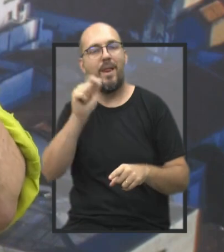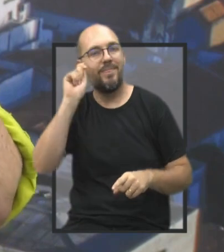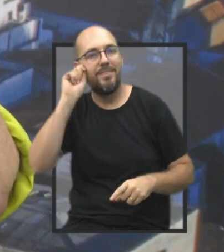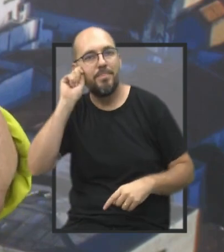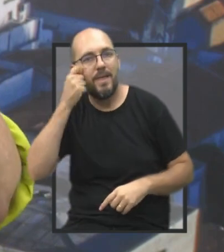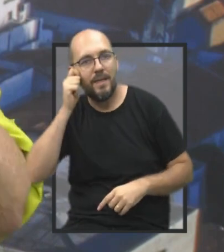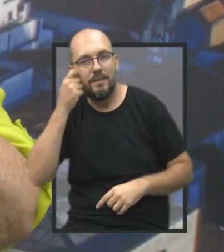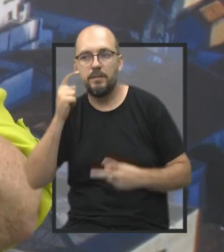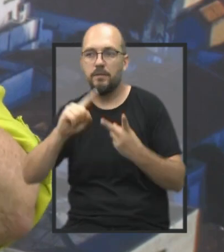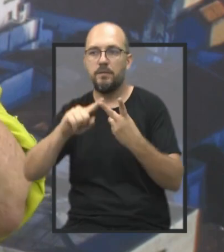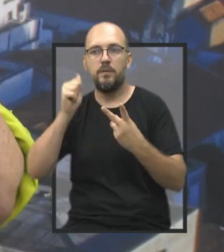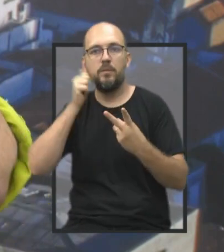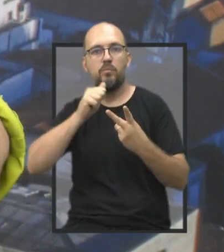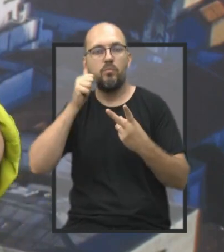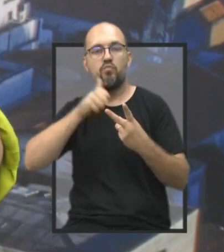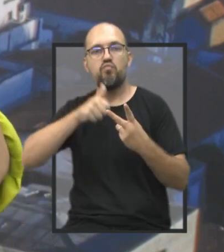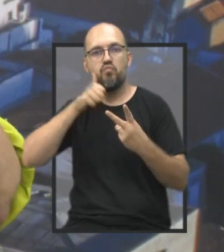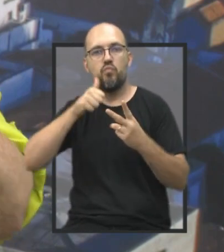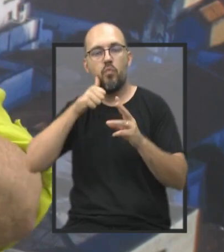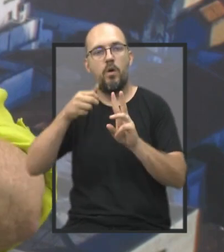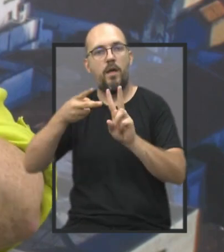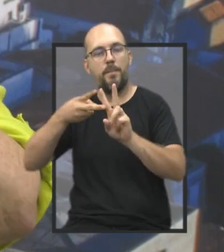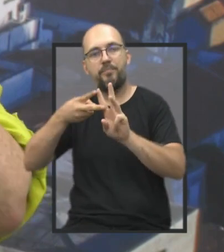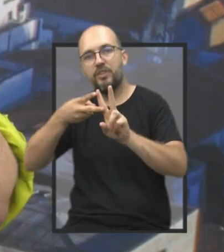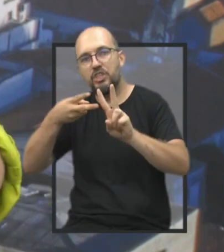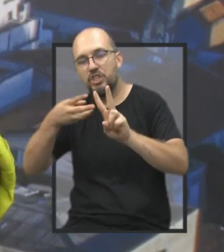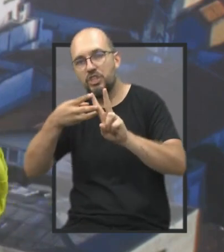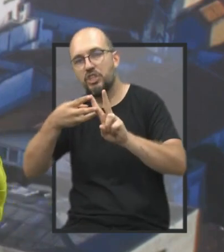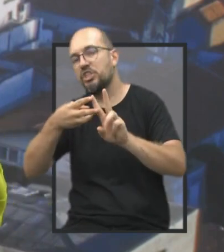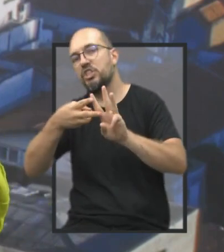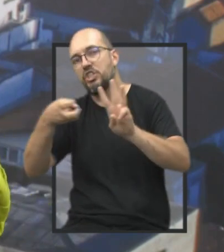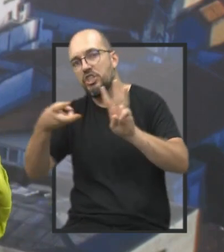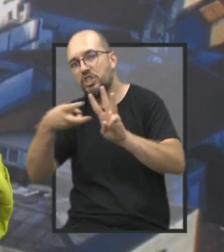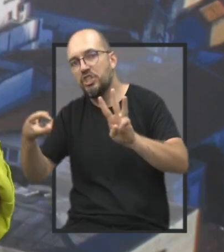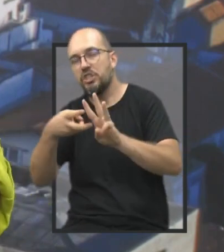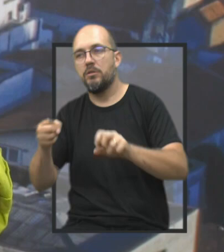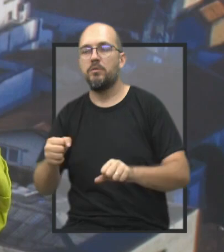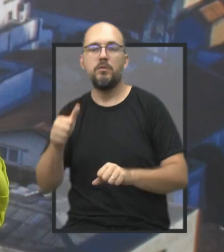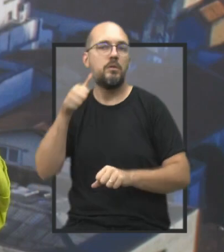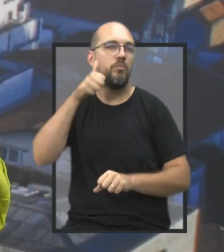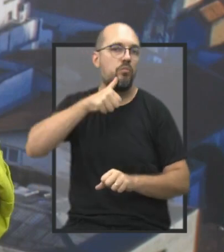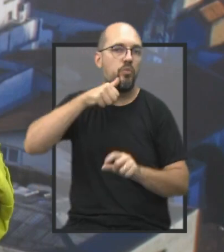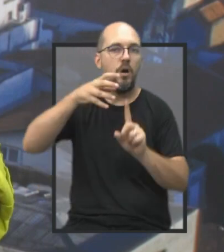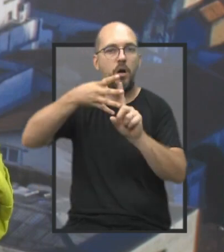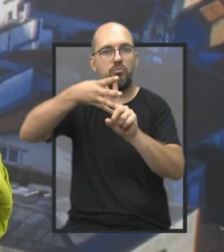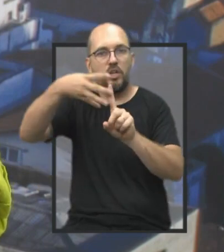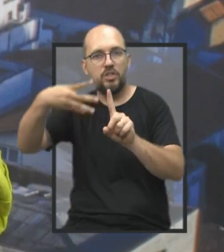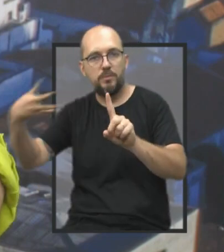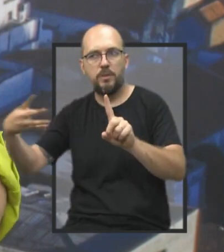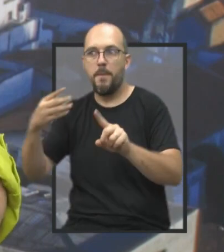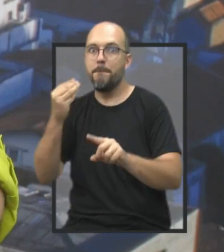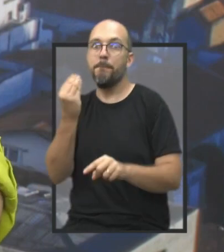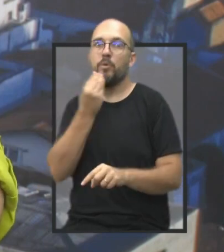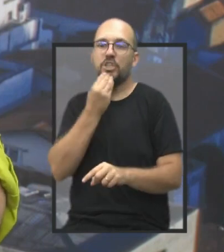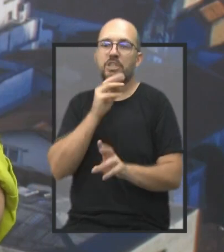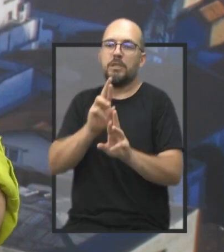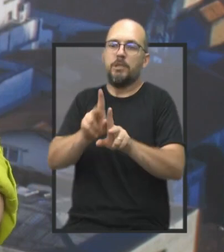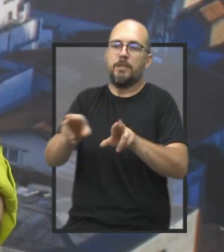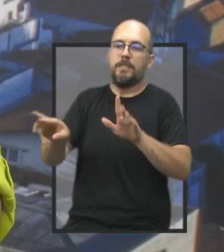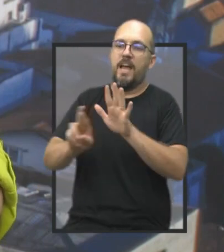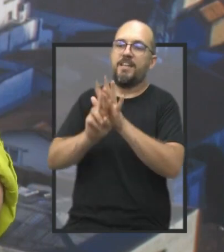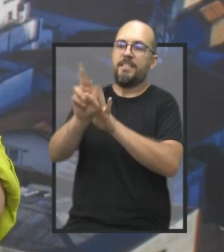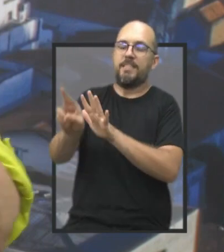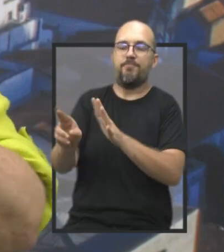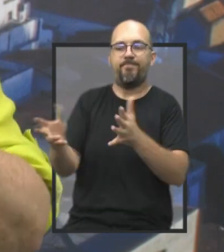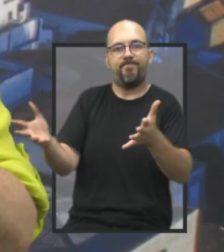pretas, de mulheres indígenas, enfim, de mulheres LGBT, precisaria ter uma representação maior. Mas eu acho que eu e a